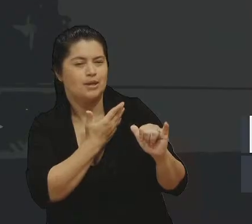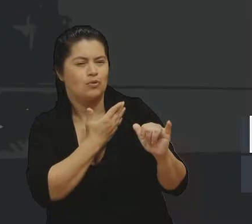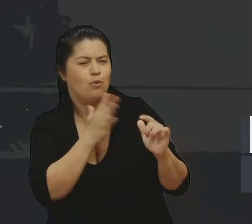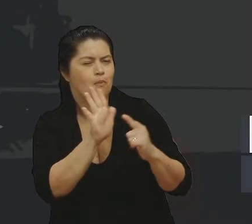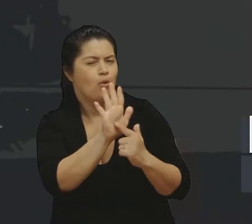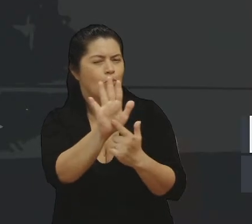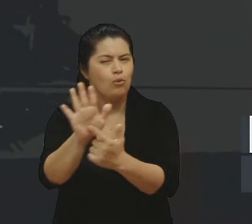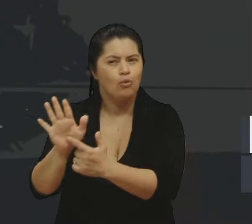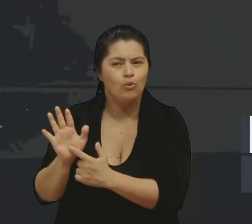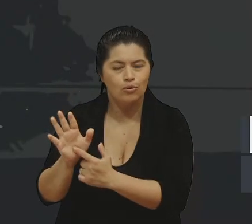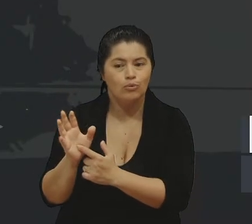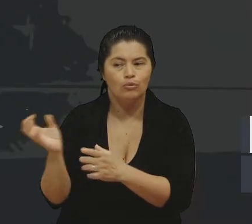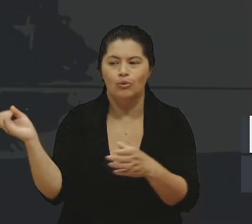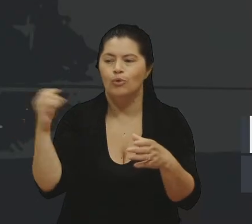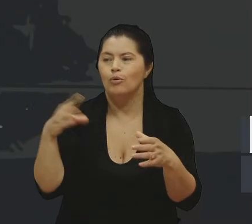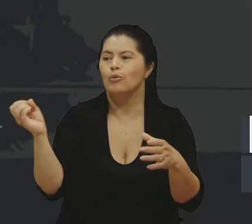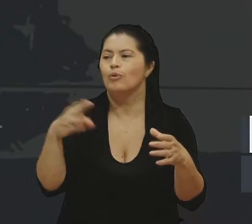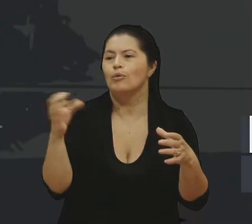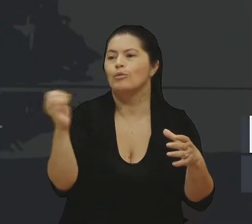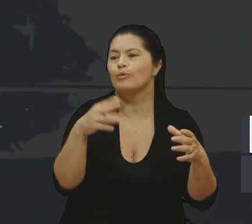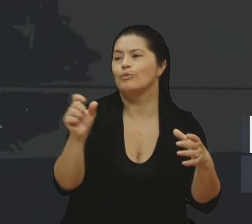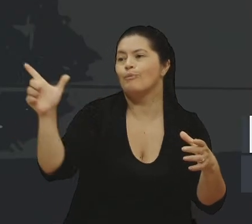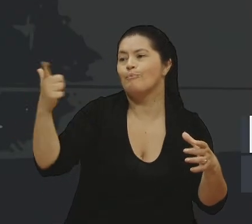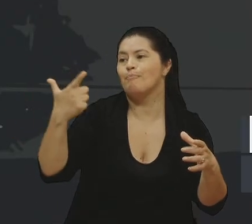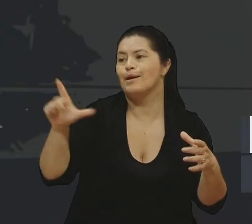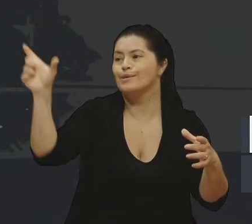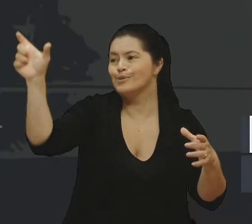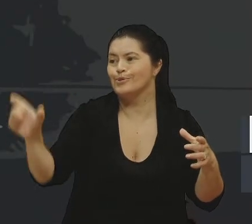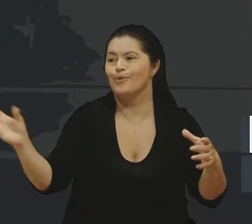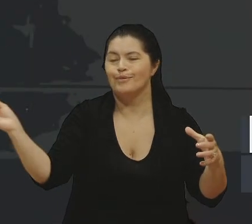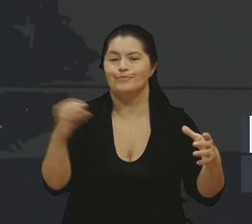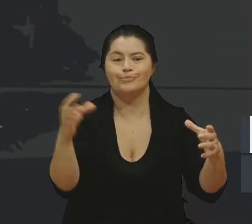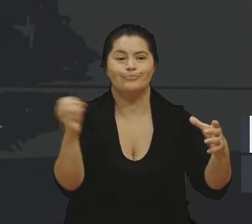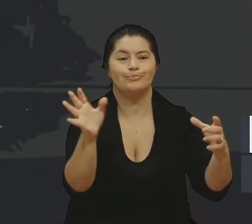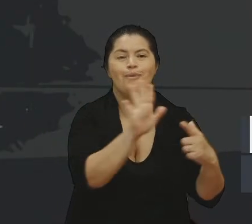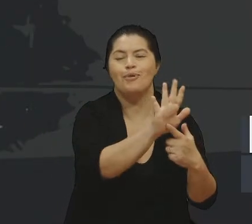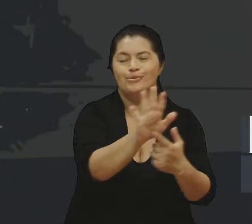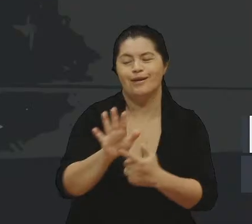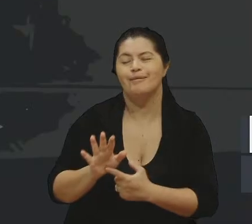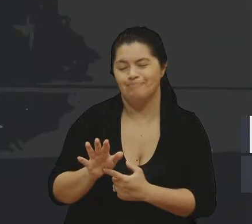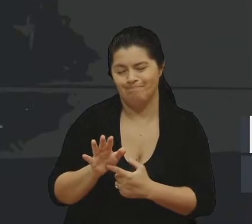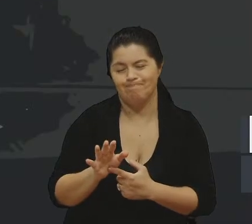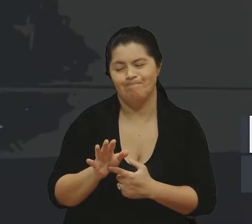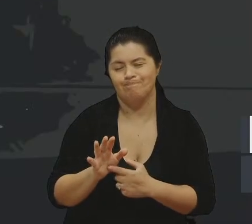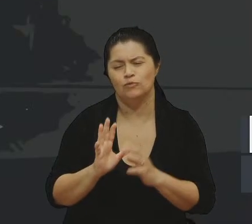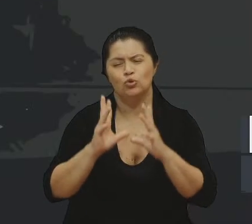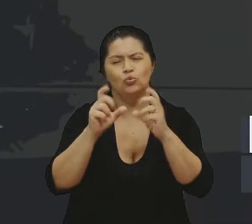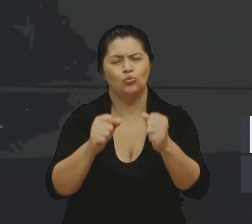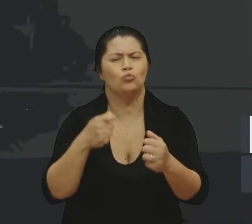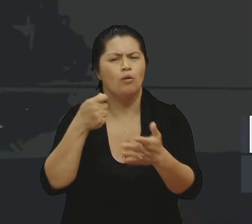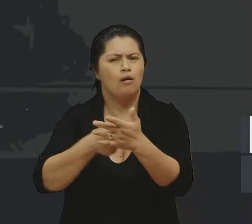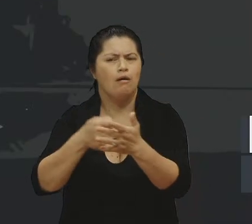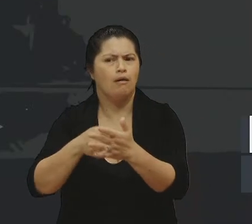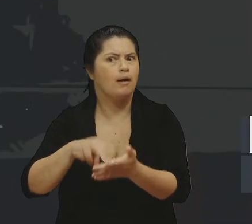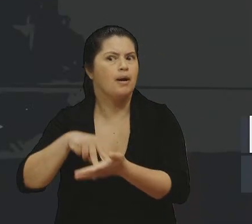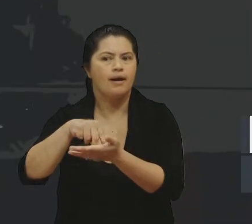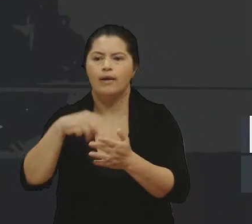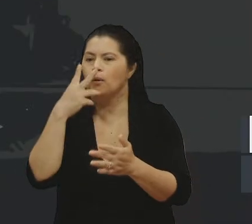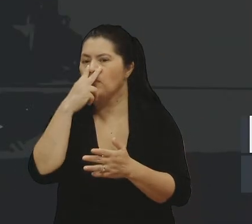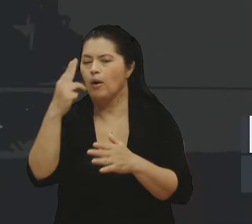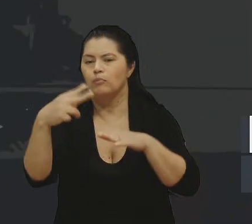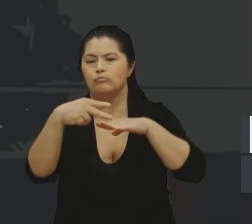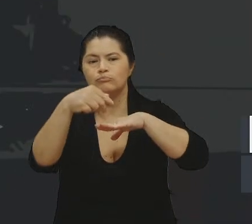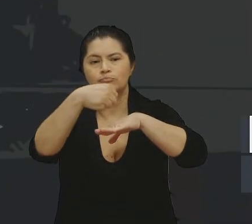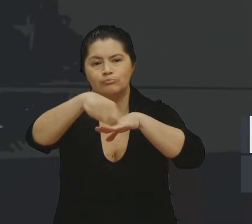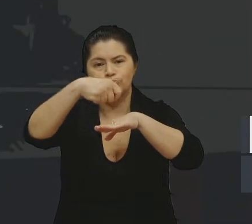jogar a gente para lá sem fazer força. Tá? Então, o conceito da ampulheta, gente, para todo negócio se aplica. Uma manicure se aplica. Porque a